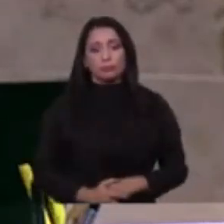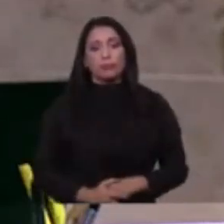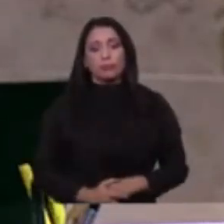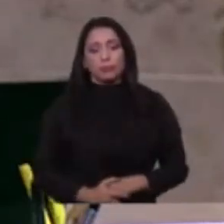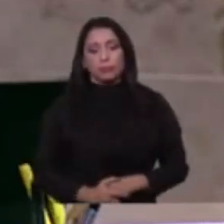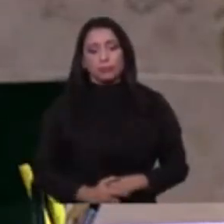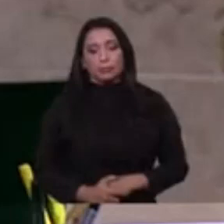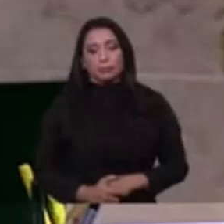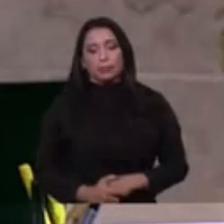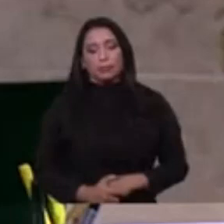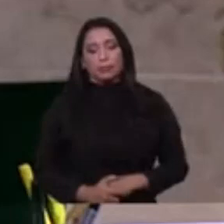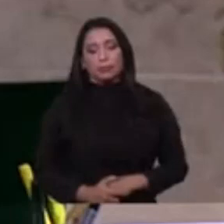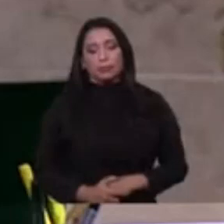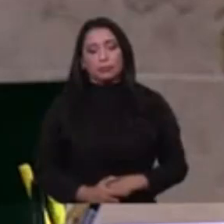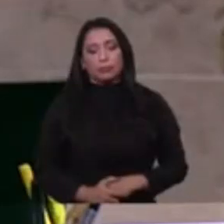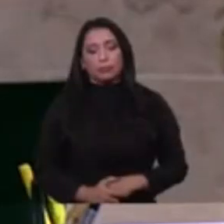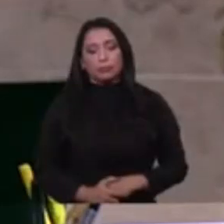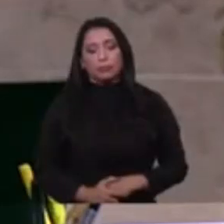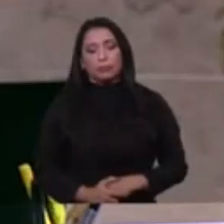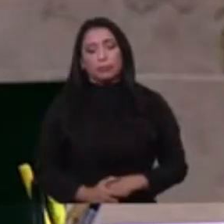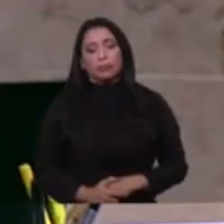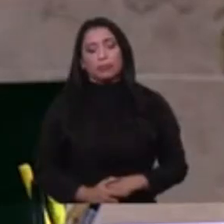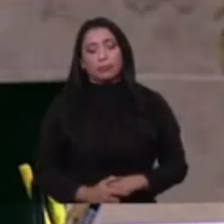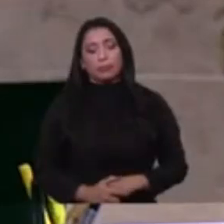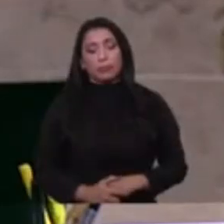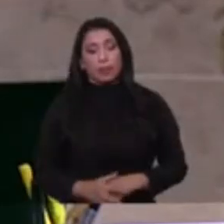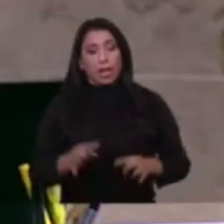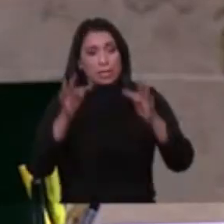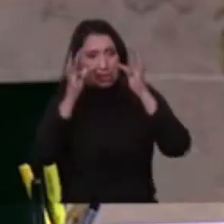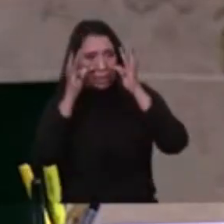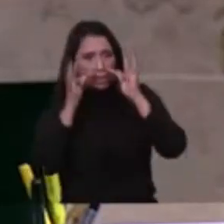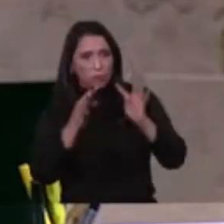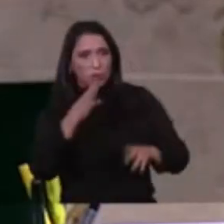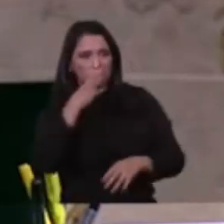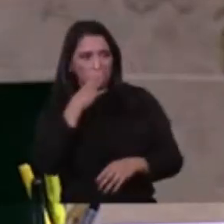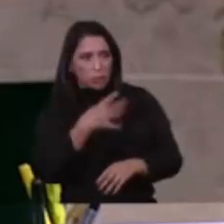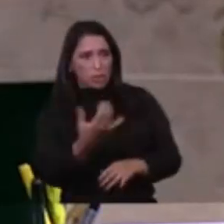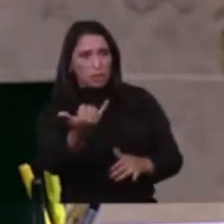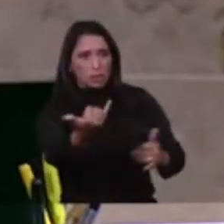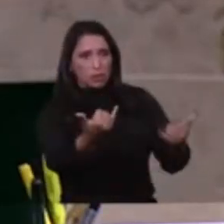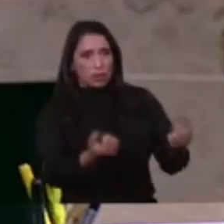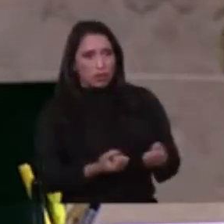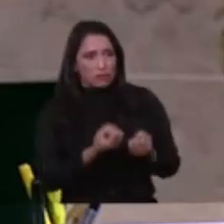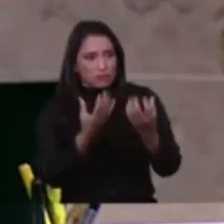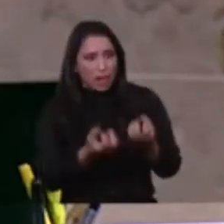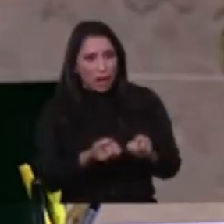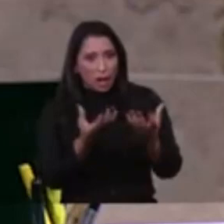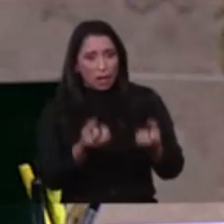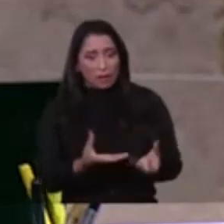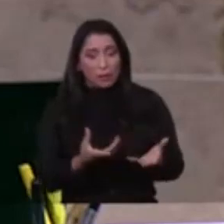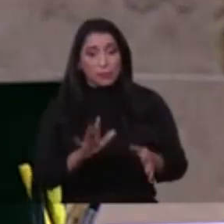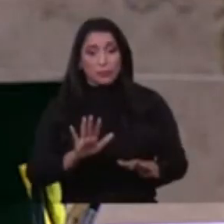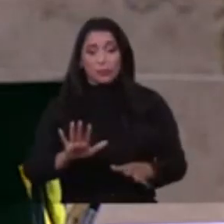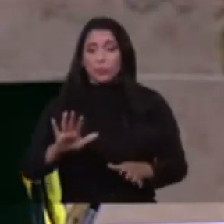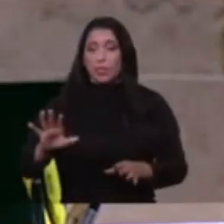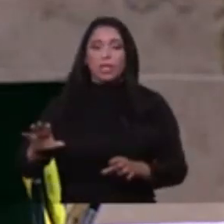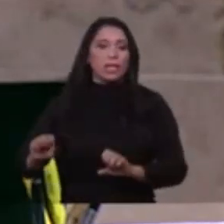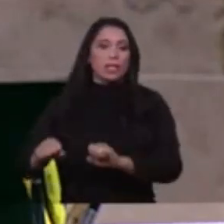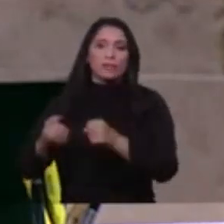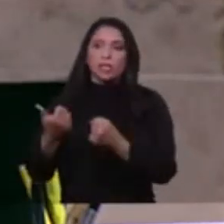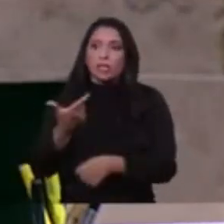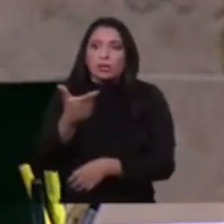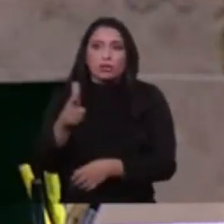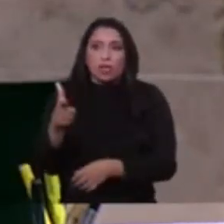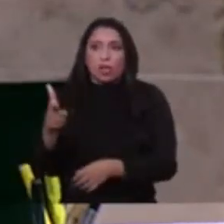Superada a fase instrutória, em que ouvidas as testemunhas de acusação, uma vez que a defesa deixou de arrolar outras testemunhas